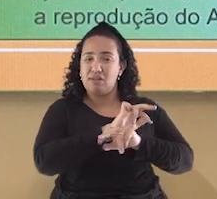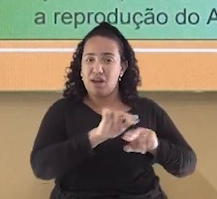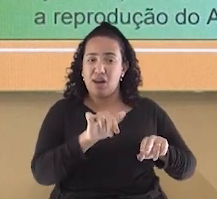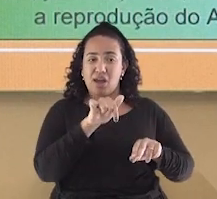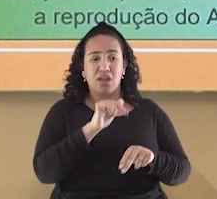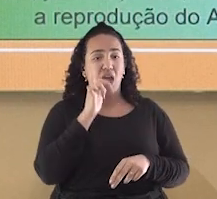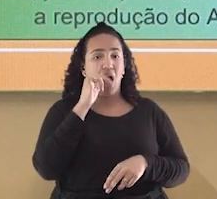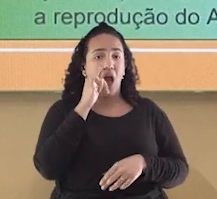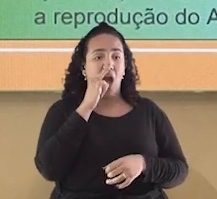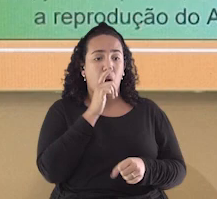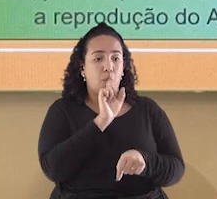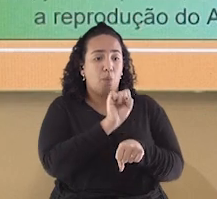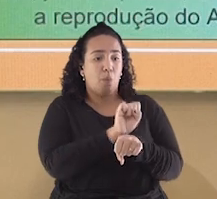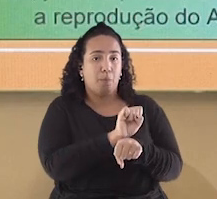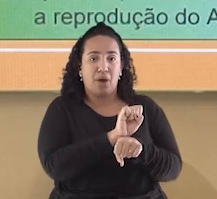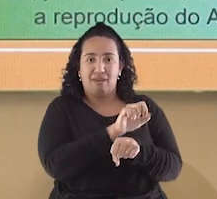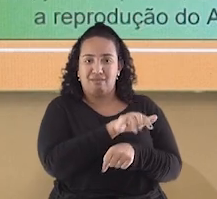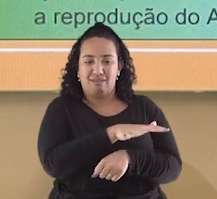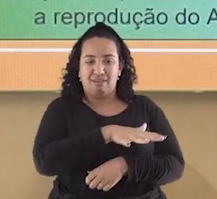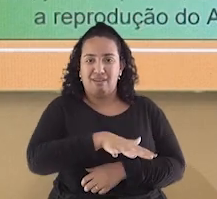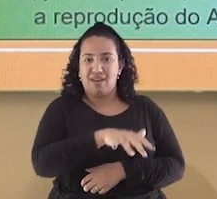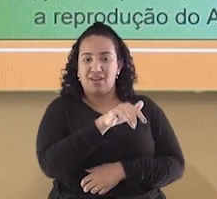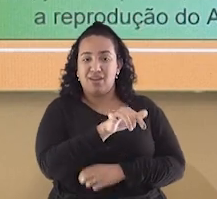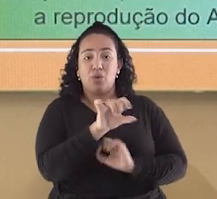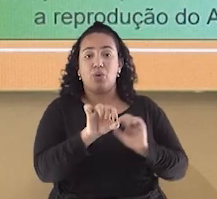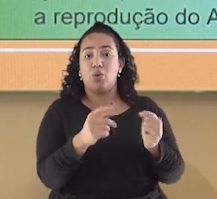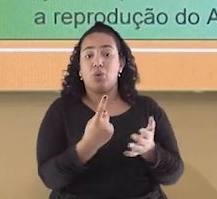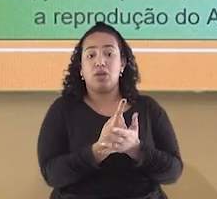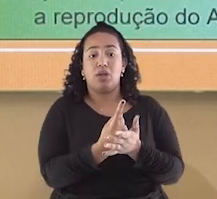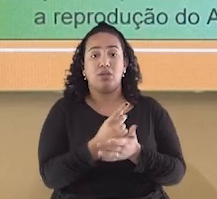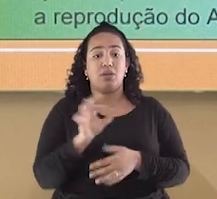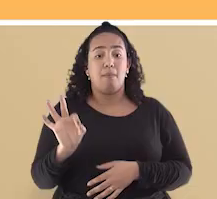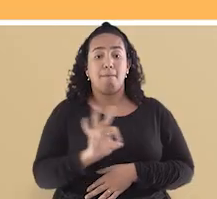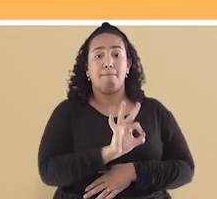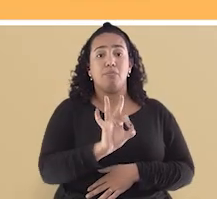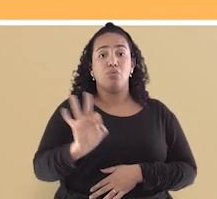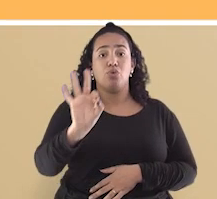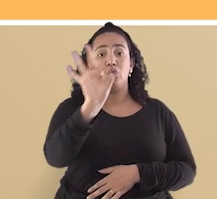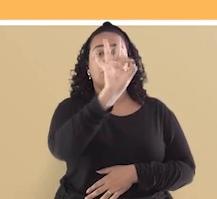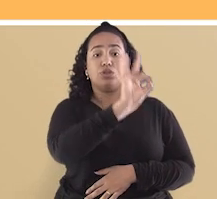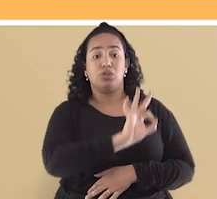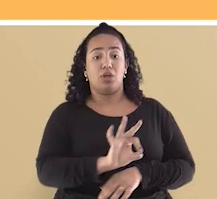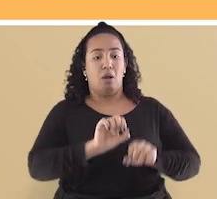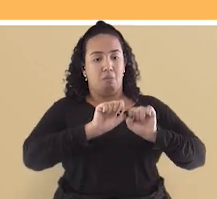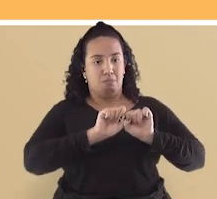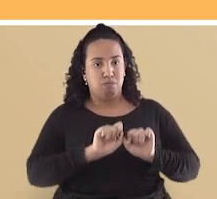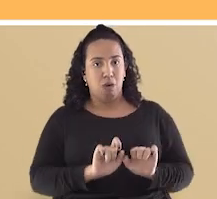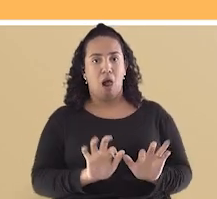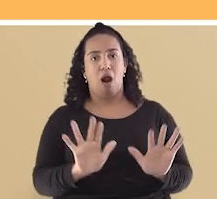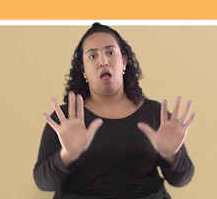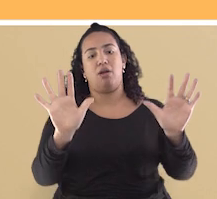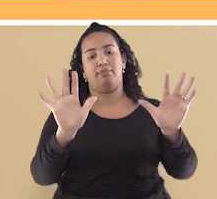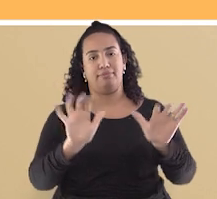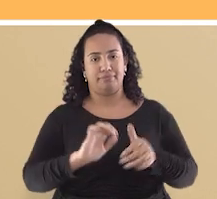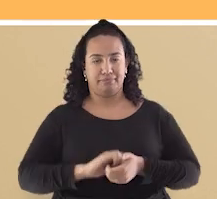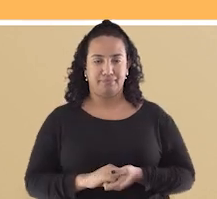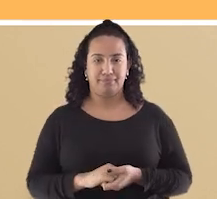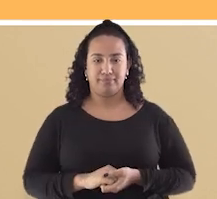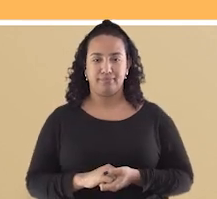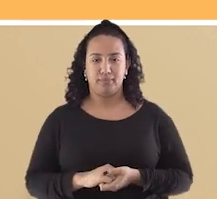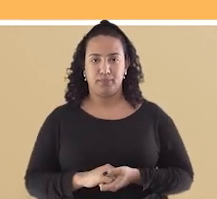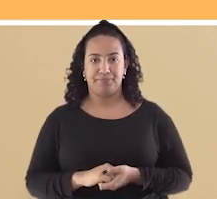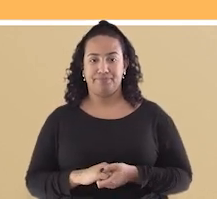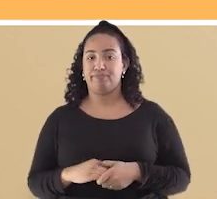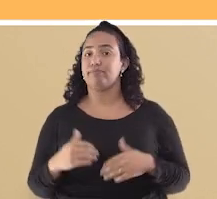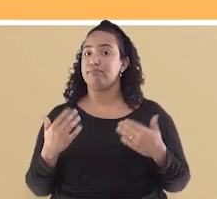a proliferação do Aedes aegypti, que é um mosquito transmissor da doença. Portanto, é uma época do ano em que a atenção aos focos